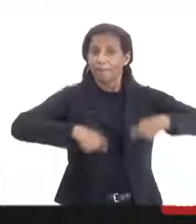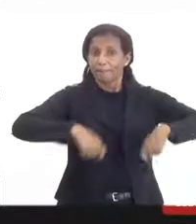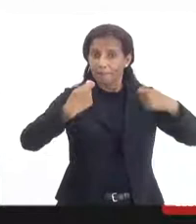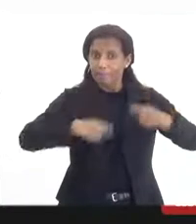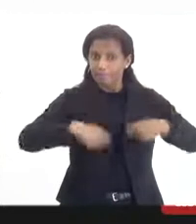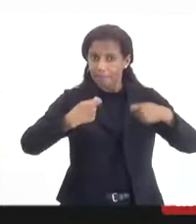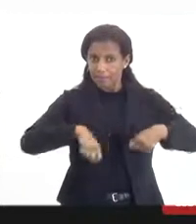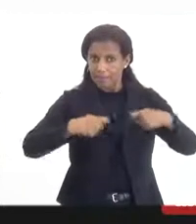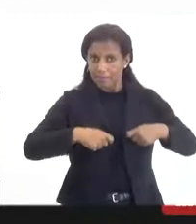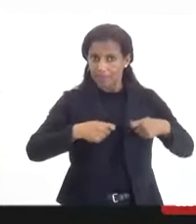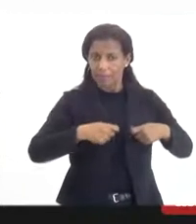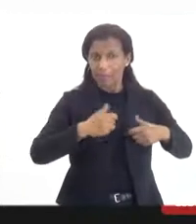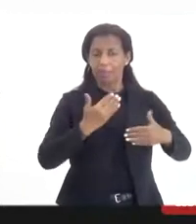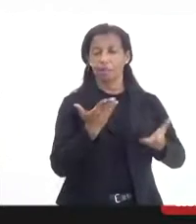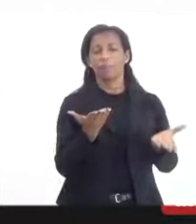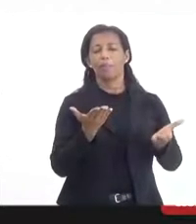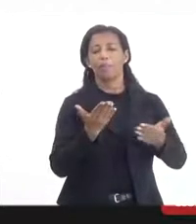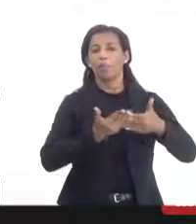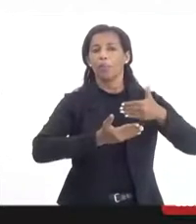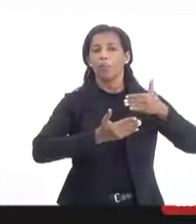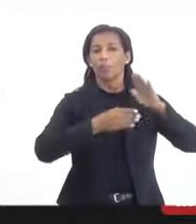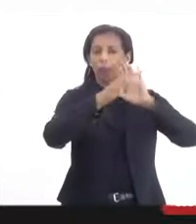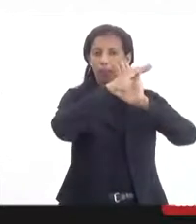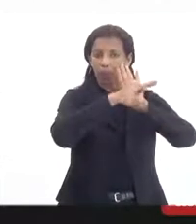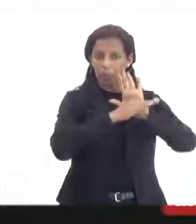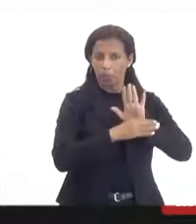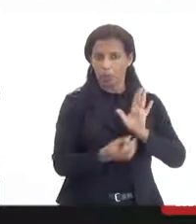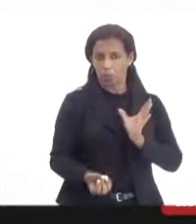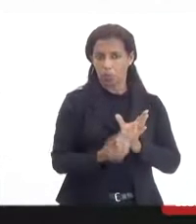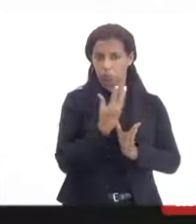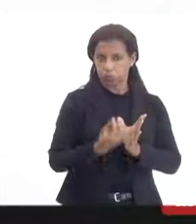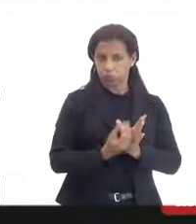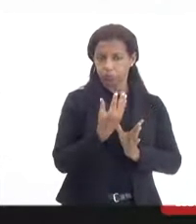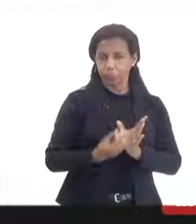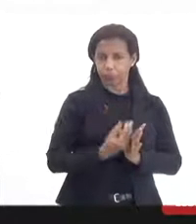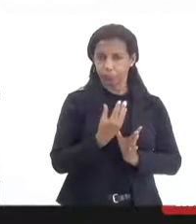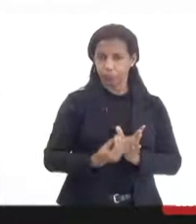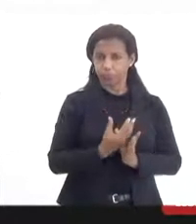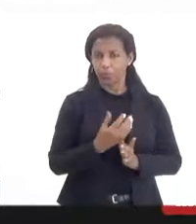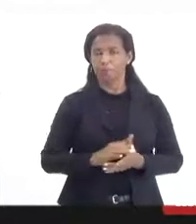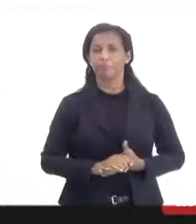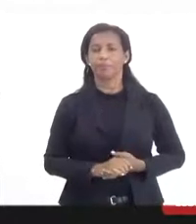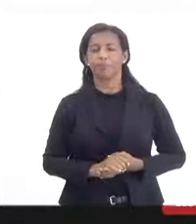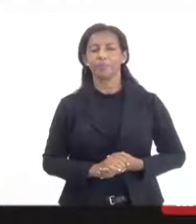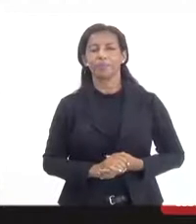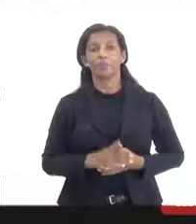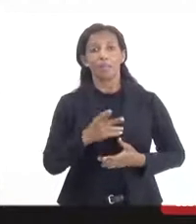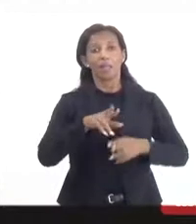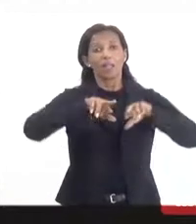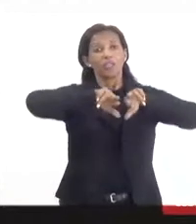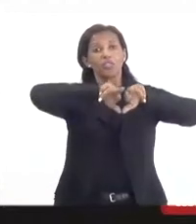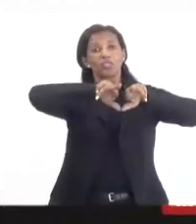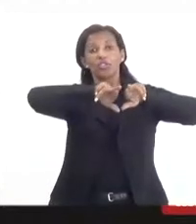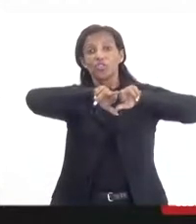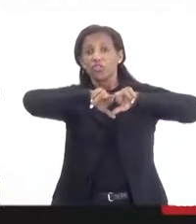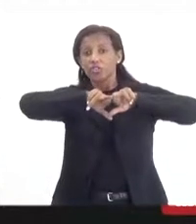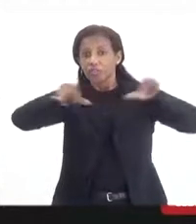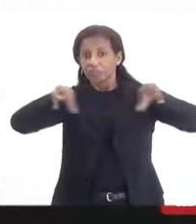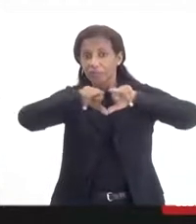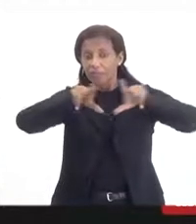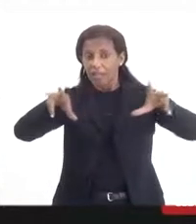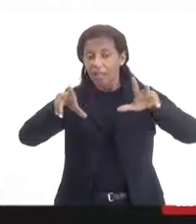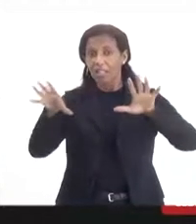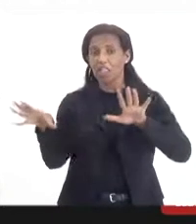processo produtivo, né? Nós temos na lei complementar, eu vou falar isso um pouco mais à frente, um conceito que diverge do